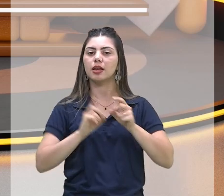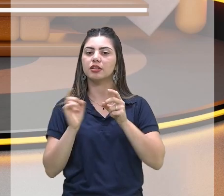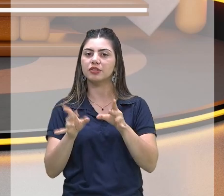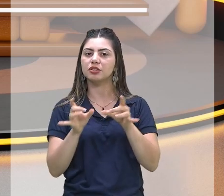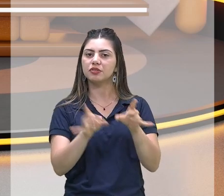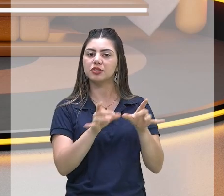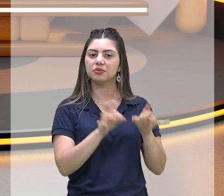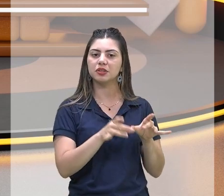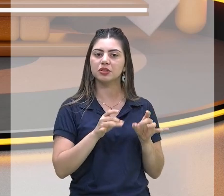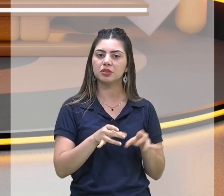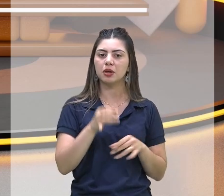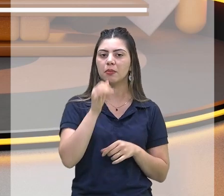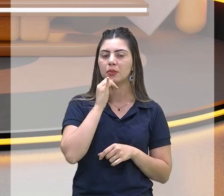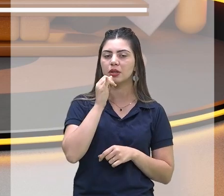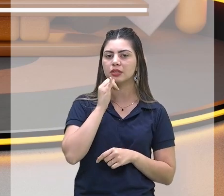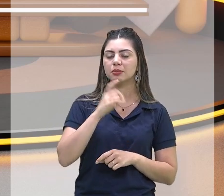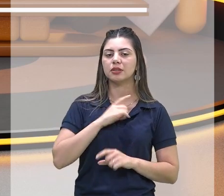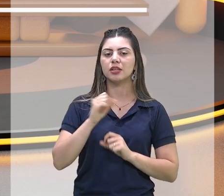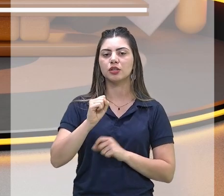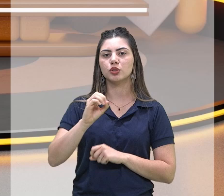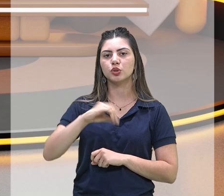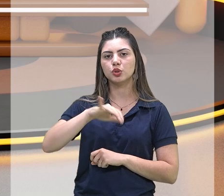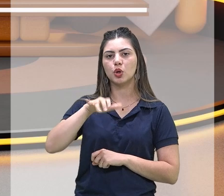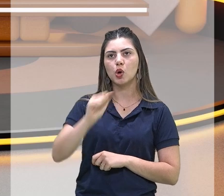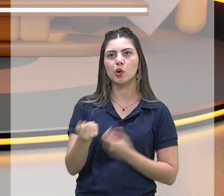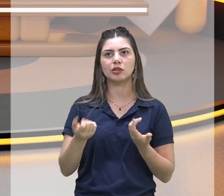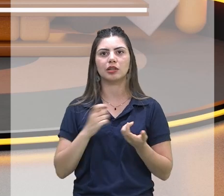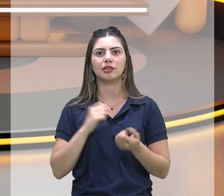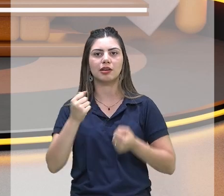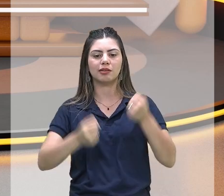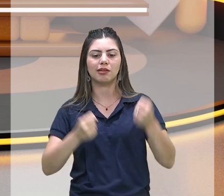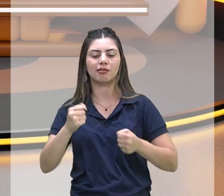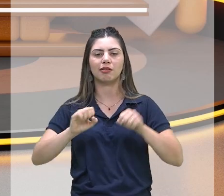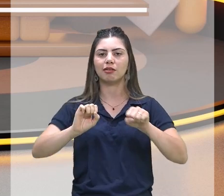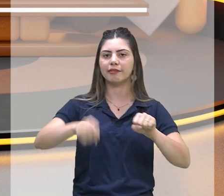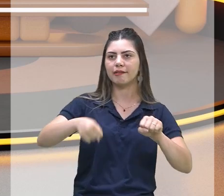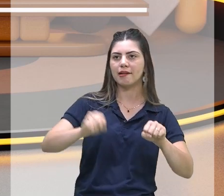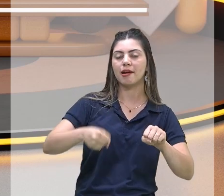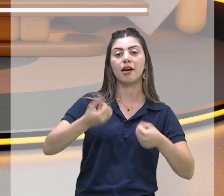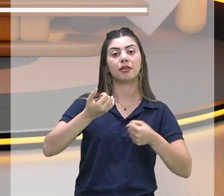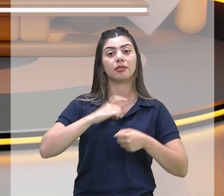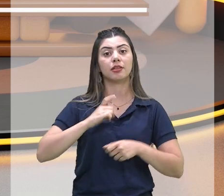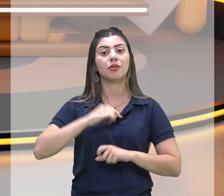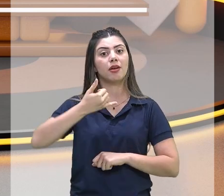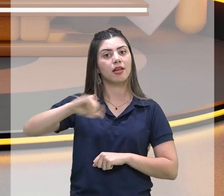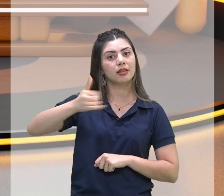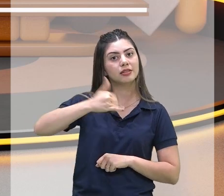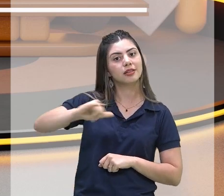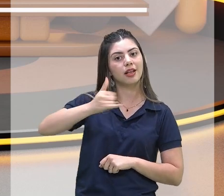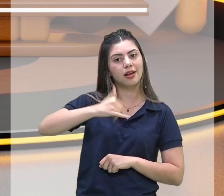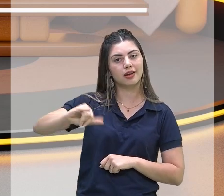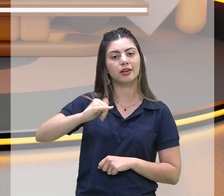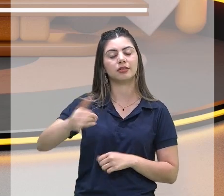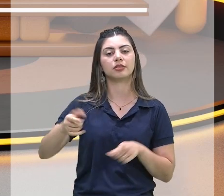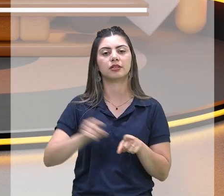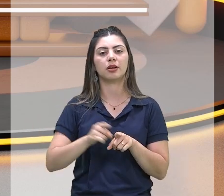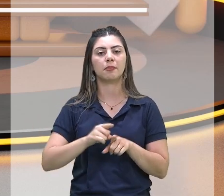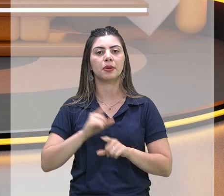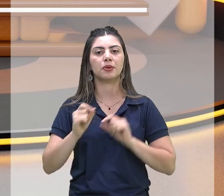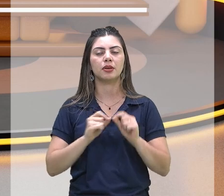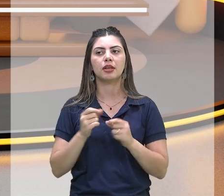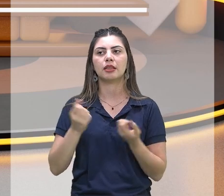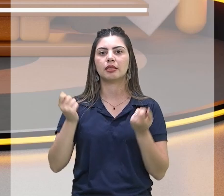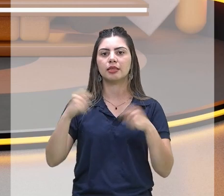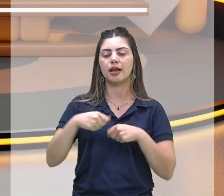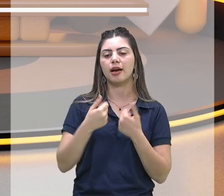vendidos, né, como a soja, automóveis, energia elétrica principalmente, veículos para